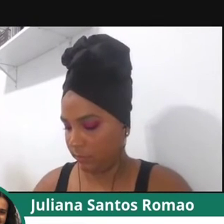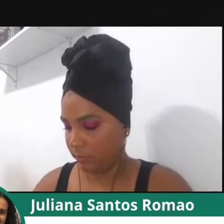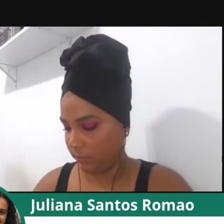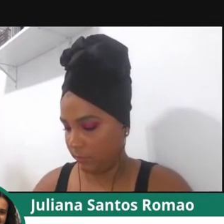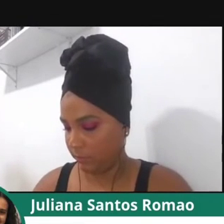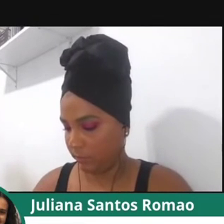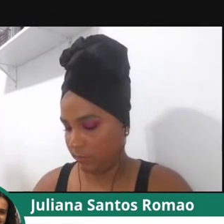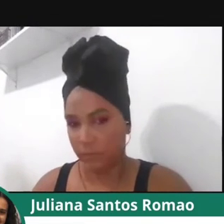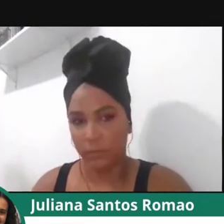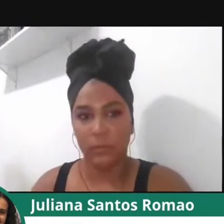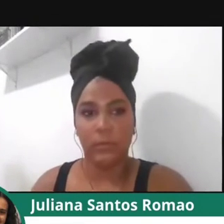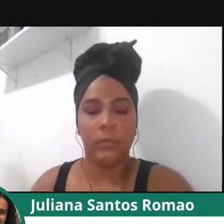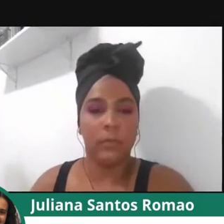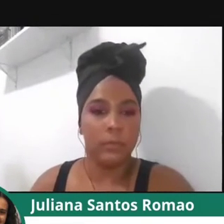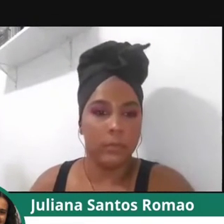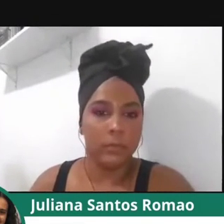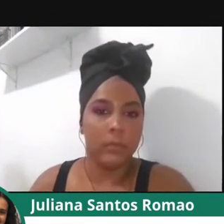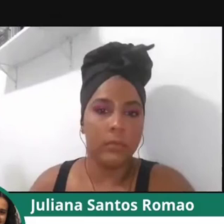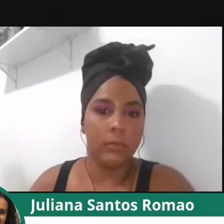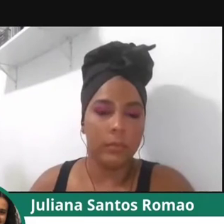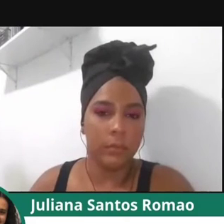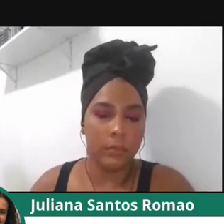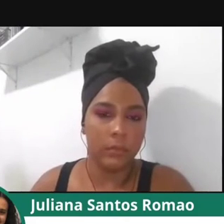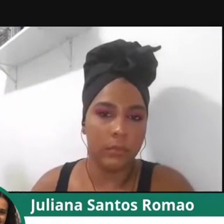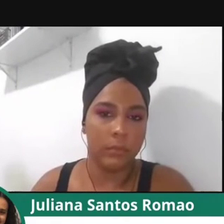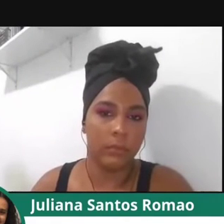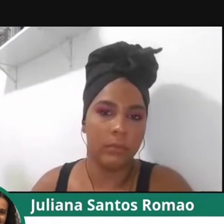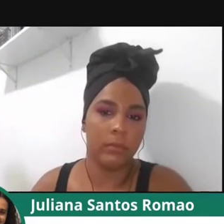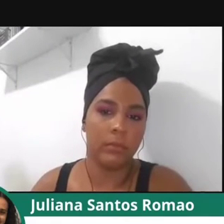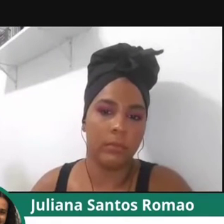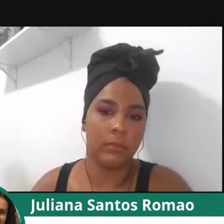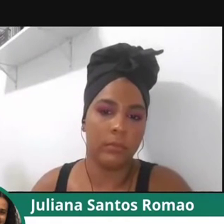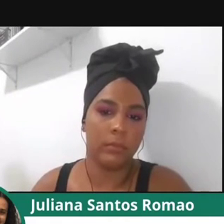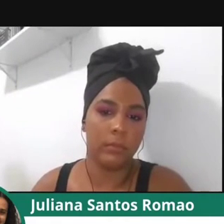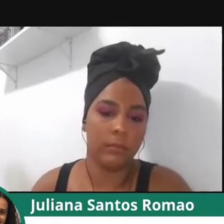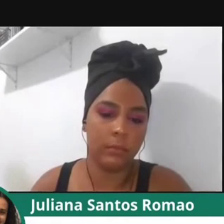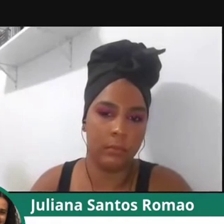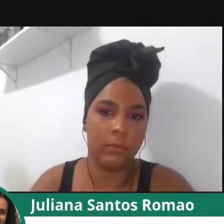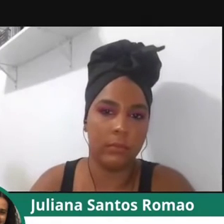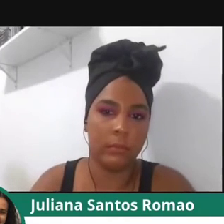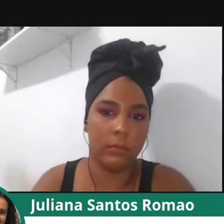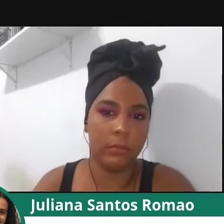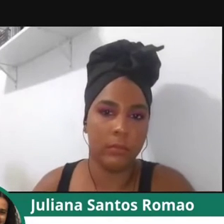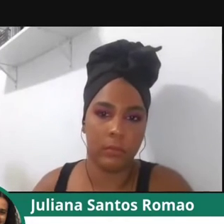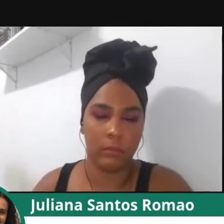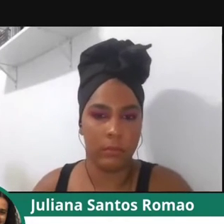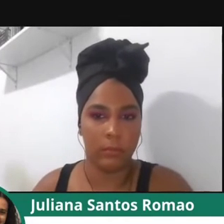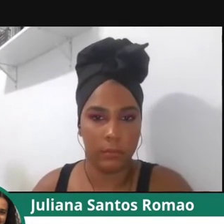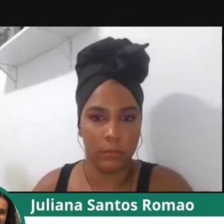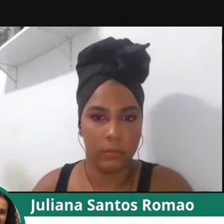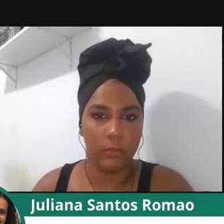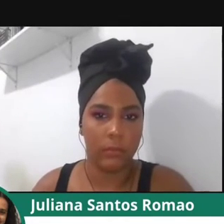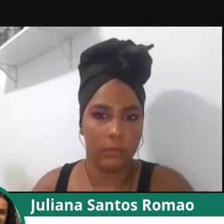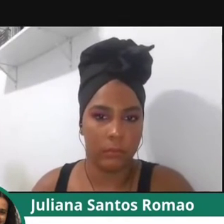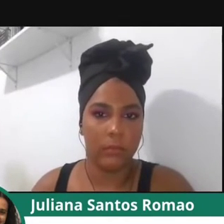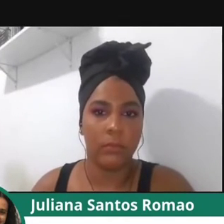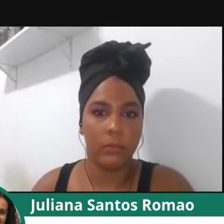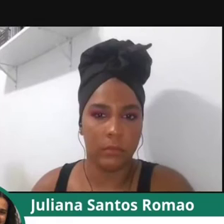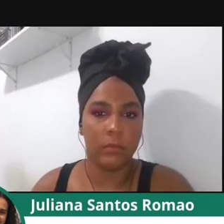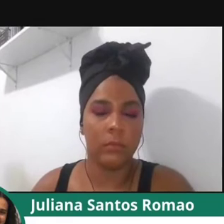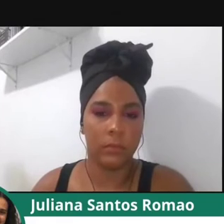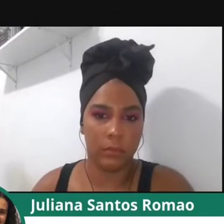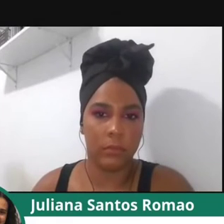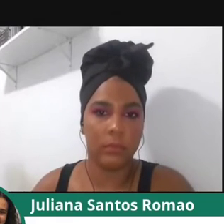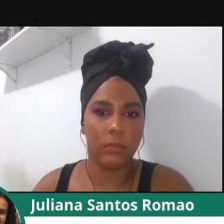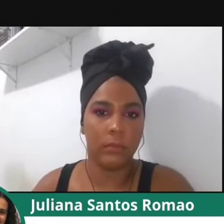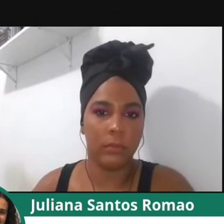dúvida é muito importante. E a gente sabe o quê? Que o estrogênio tem um papel cardioprotetor no vaso sanguíneo. Então, é